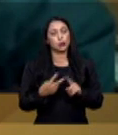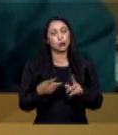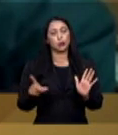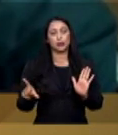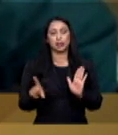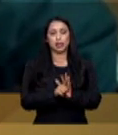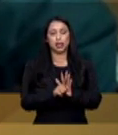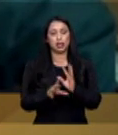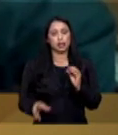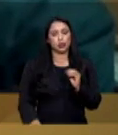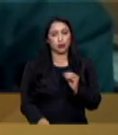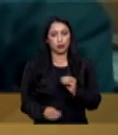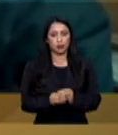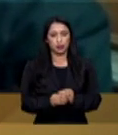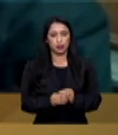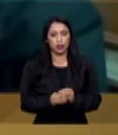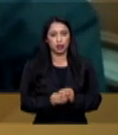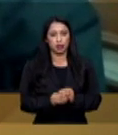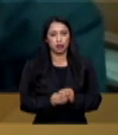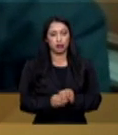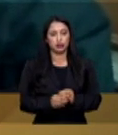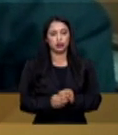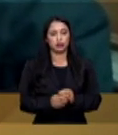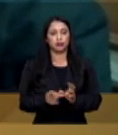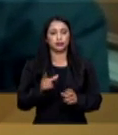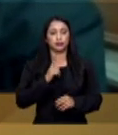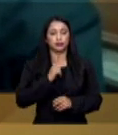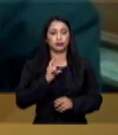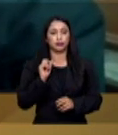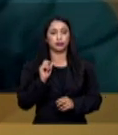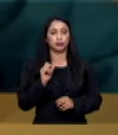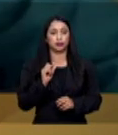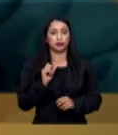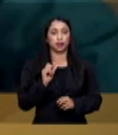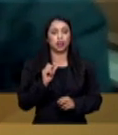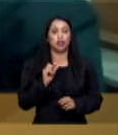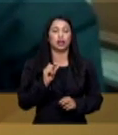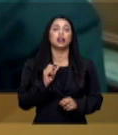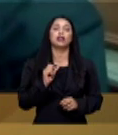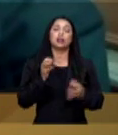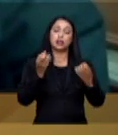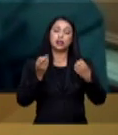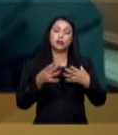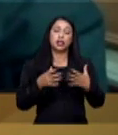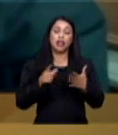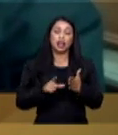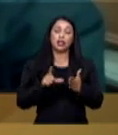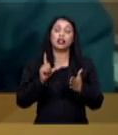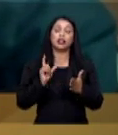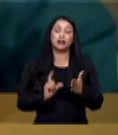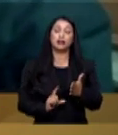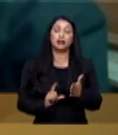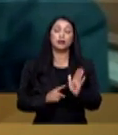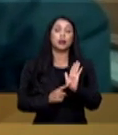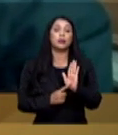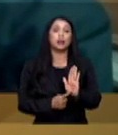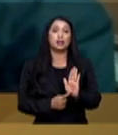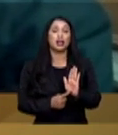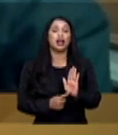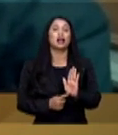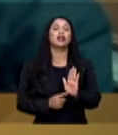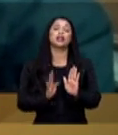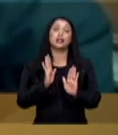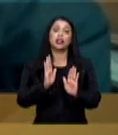complementares. Fiz referência às anteriores para mostrar que a prática já